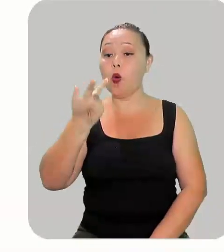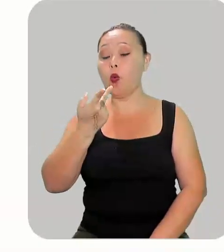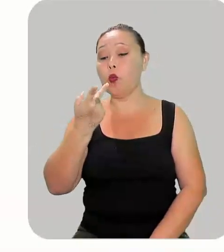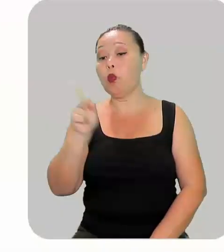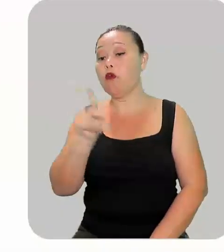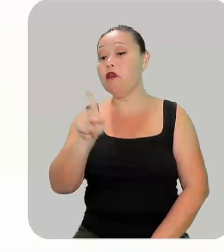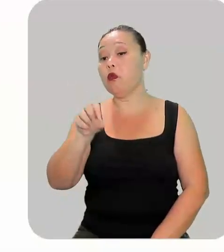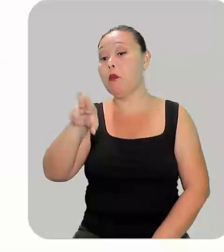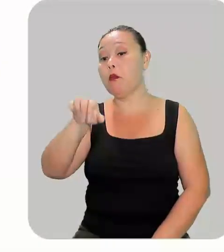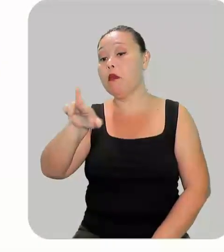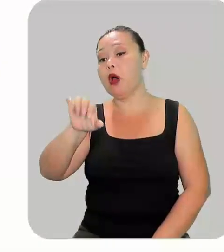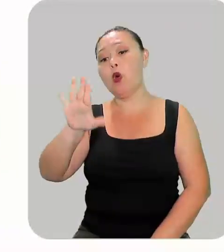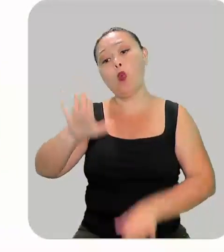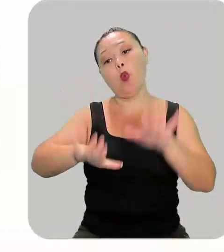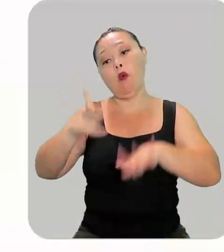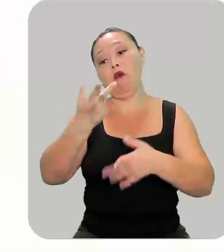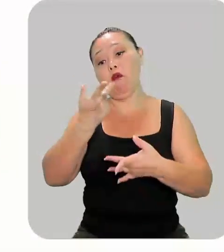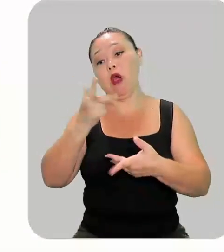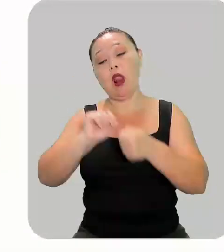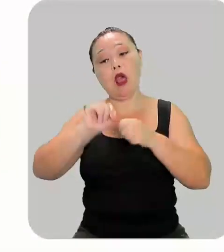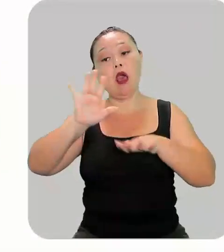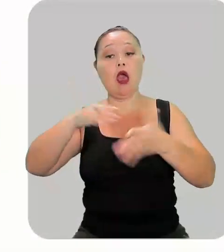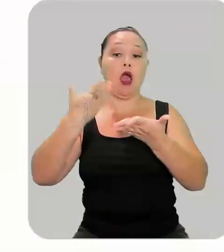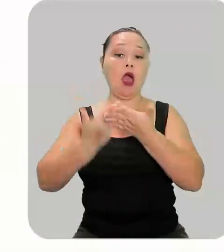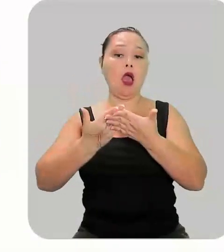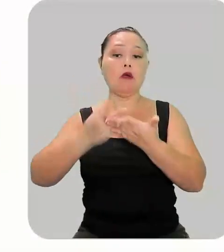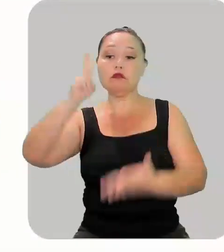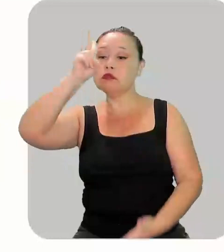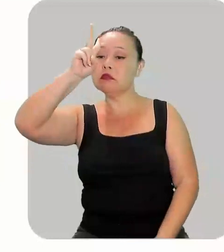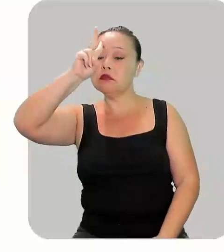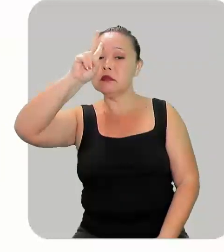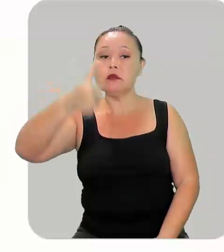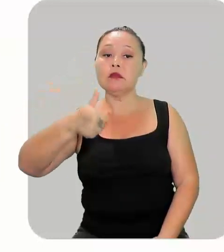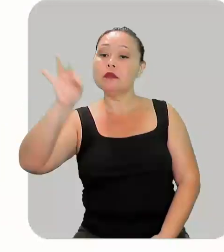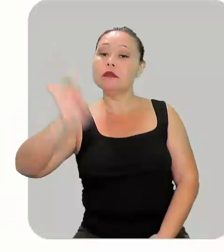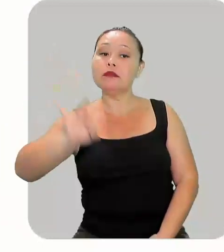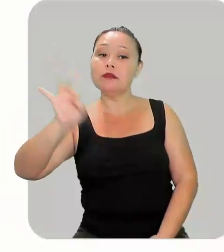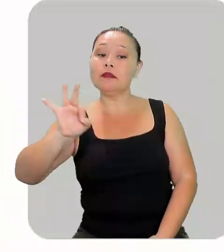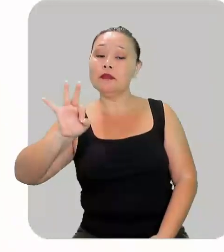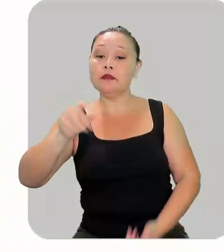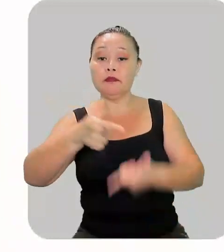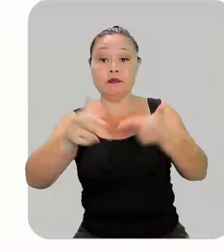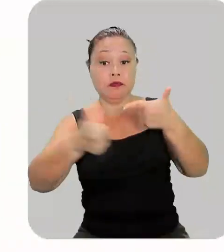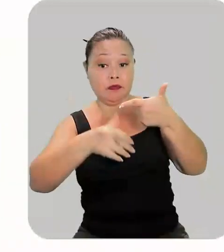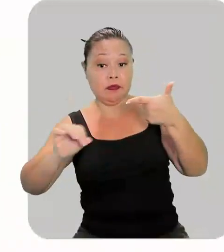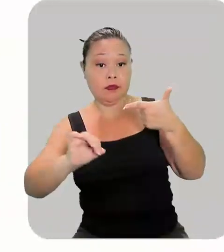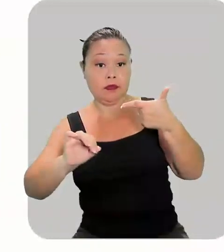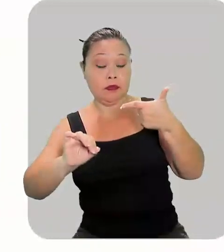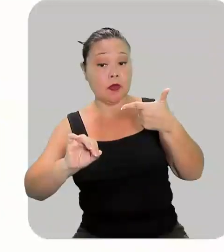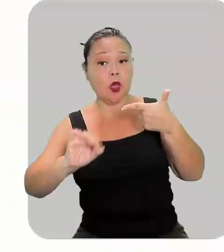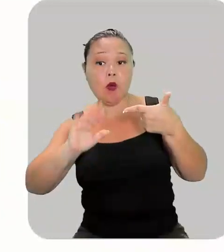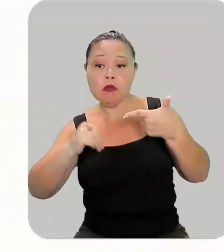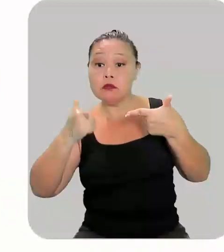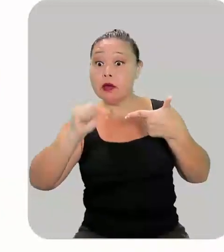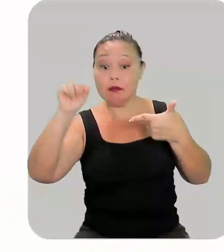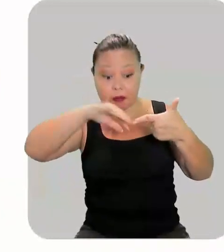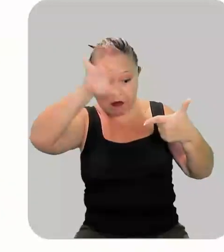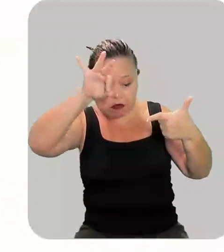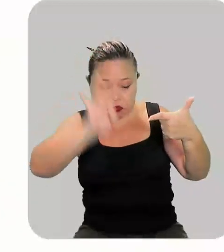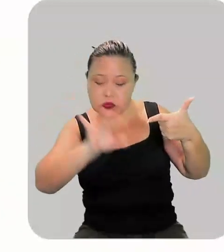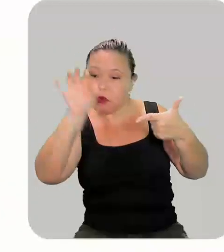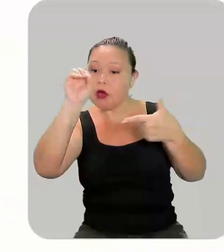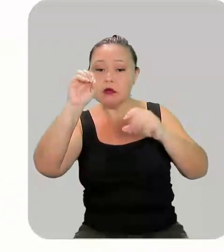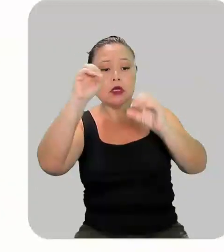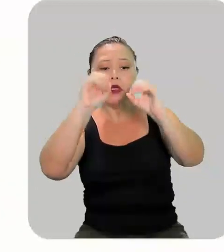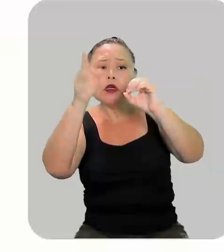já falou algumas vezes aí em determinadas aulas. Vamos relembrar. 10% dividir por 10. É um passe de mágica. Cortar